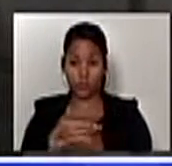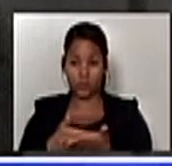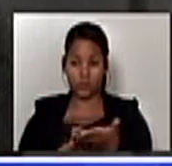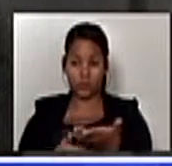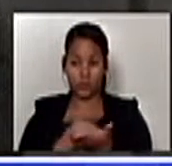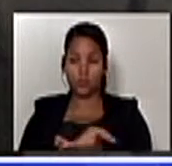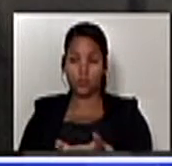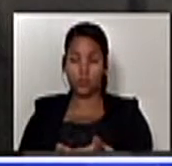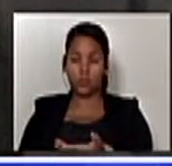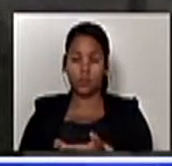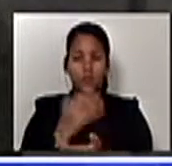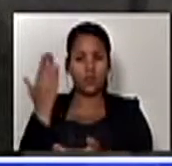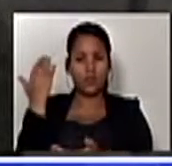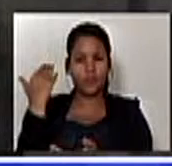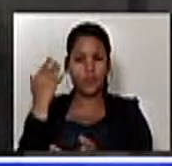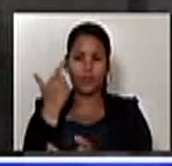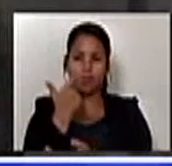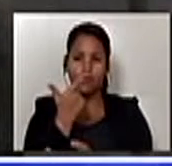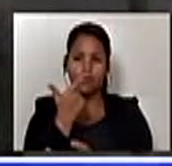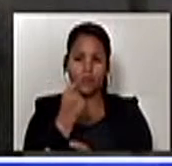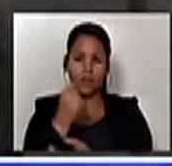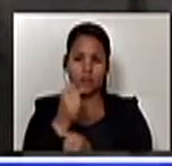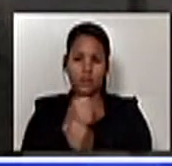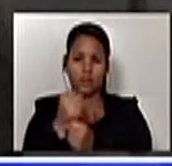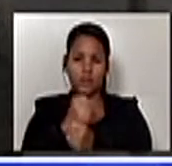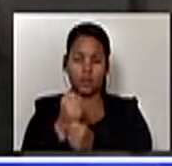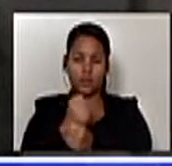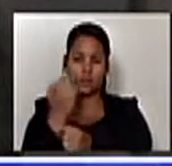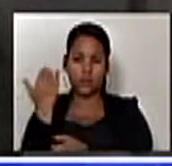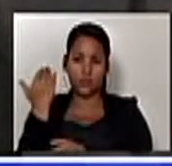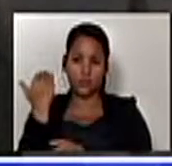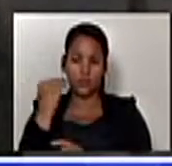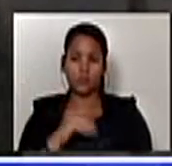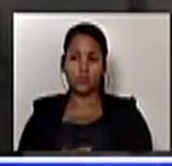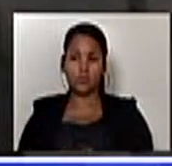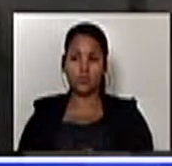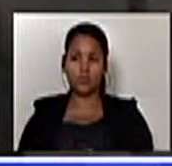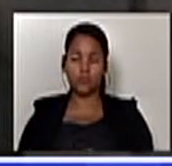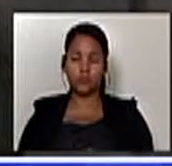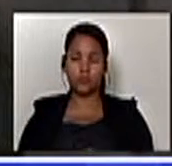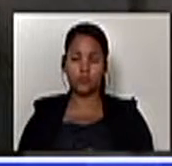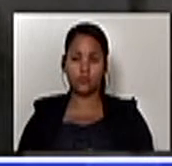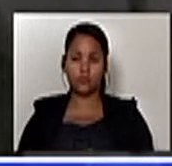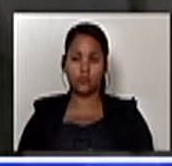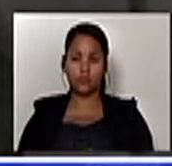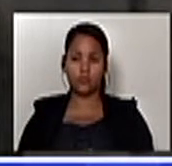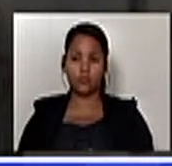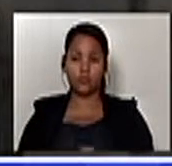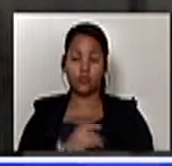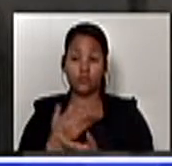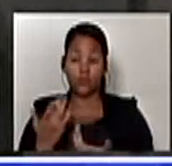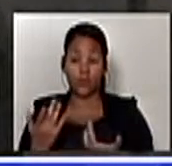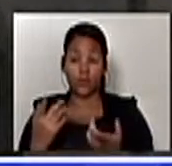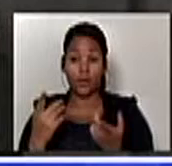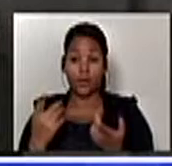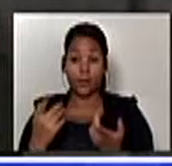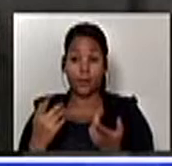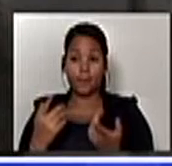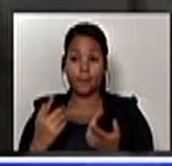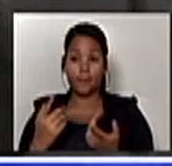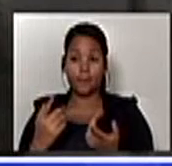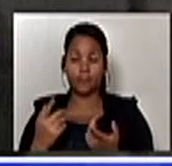datado de quase 20 anos atrás, em que, como o senhor bem colocou, o Estado recebeu uma espécie de adiantamento. Recebeu